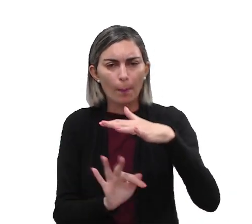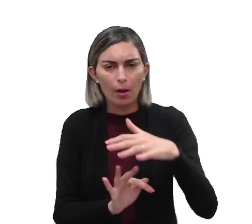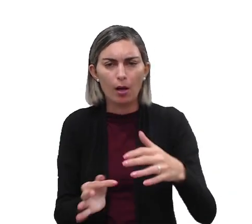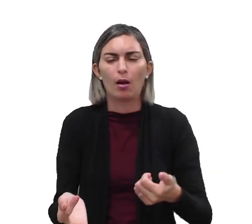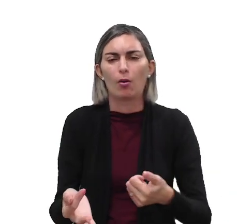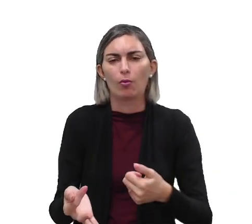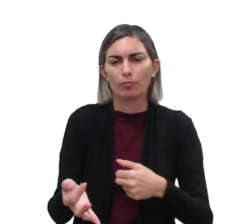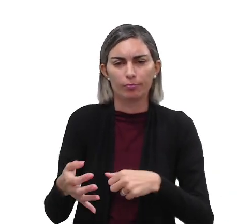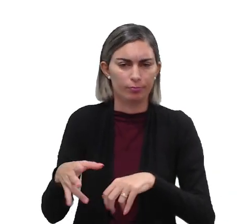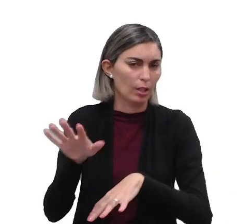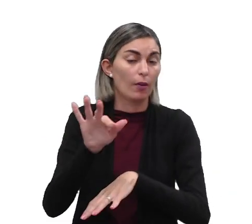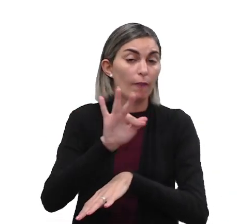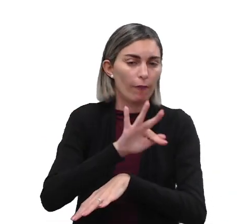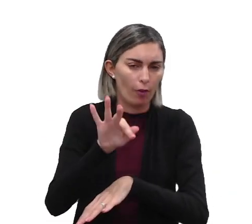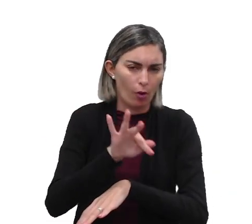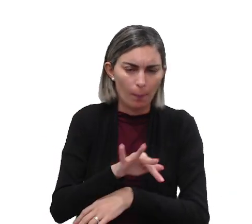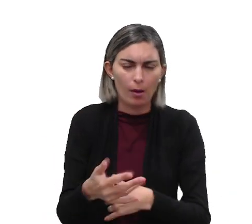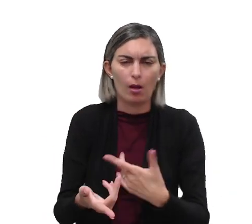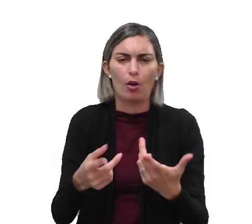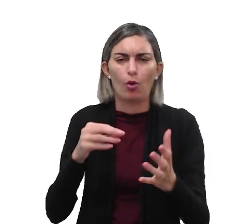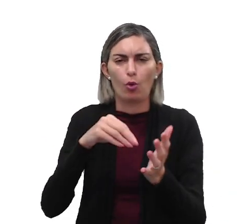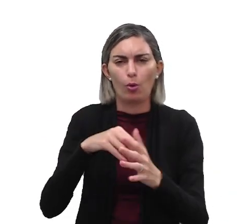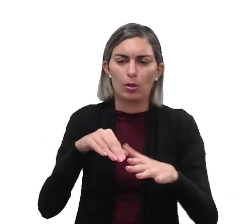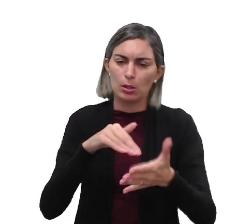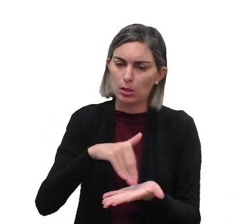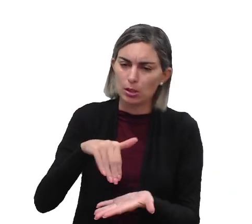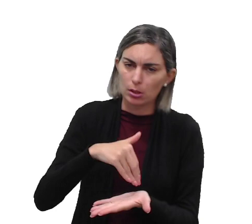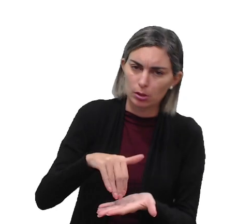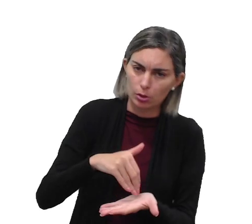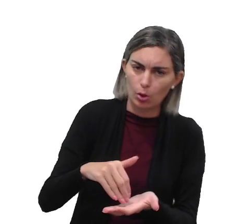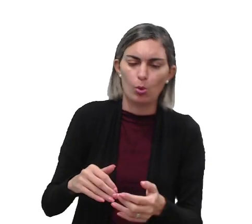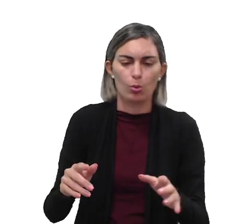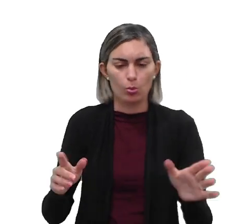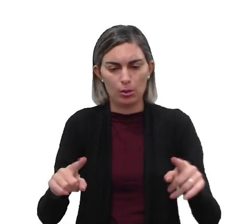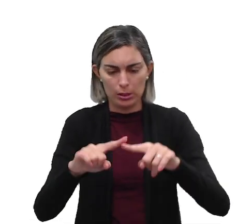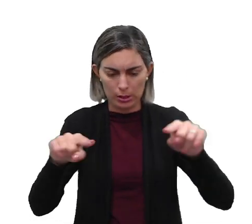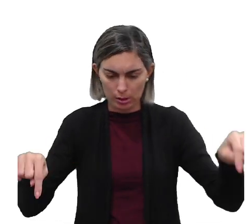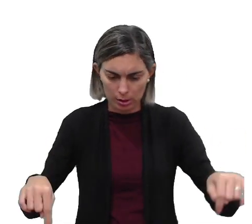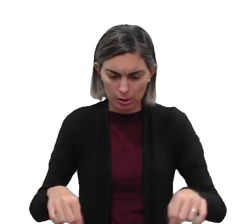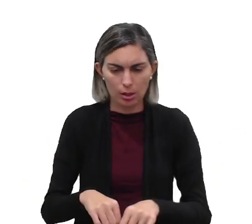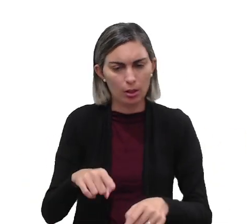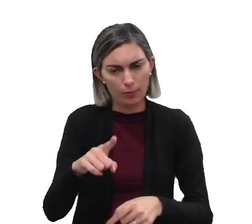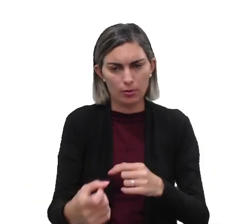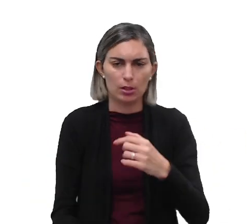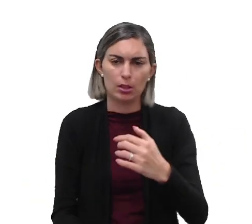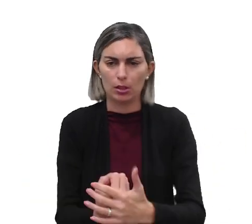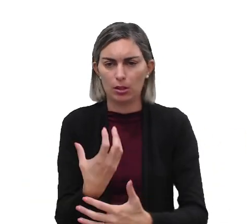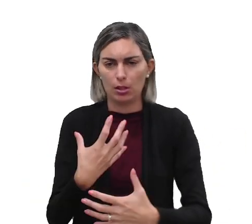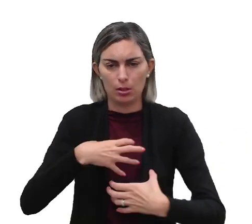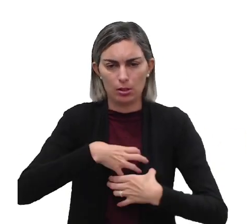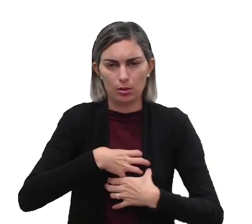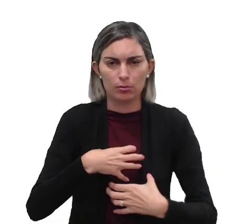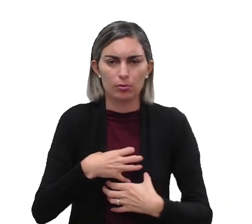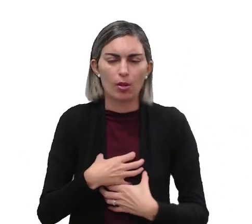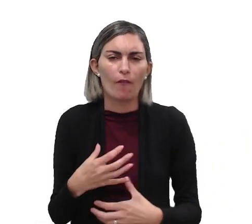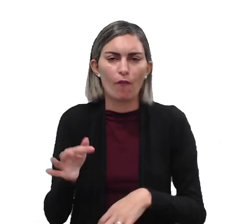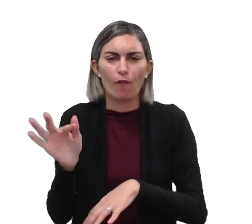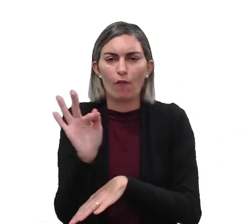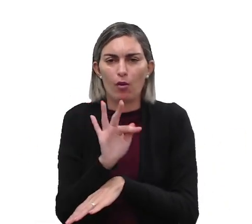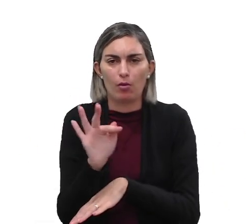a gente coloca muitos em escritórios, né, em salas que você quer que criar essa sensação, né, de